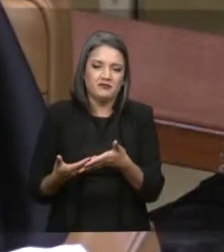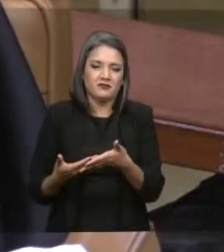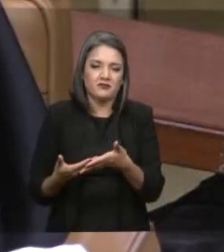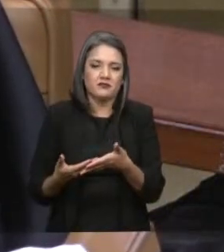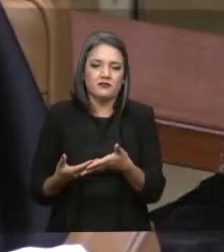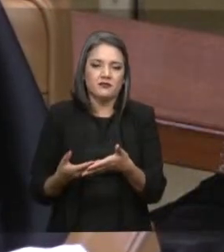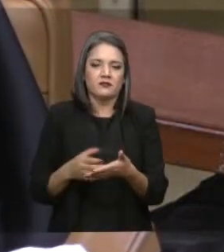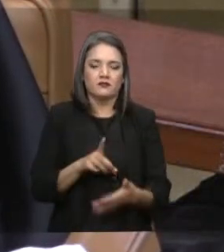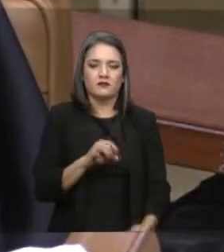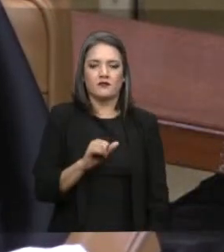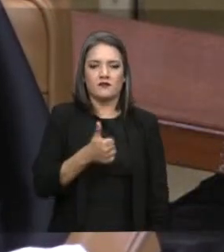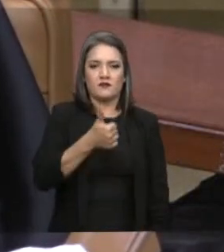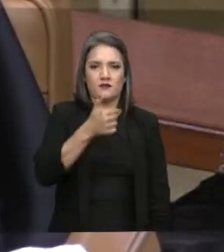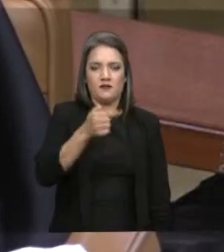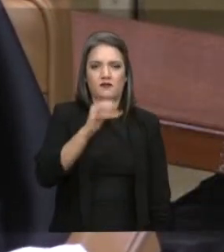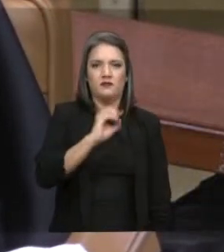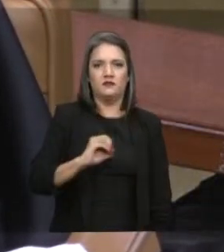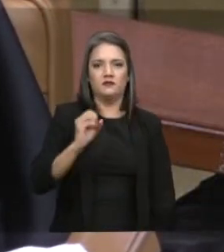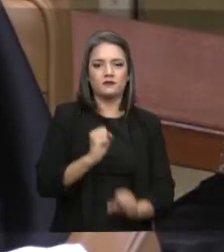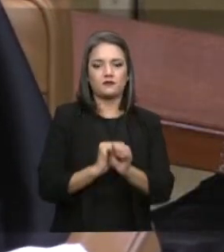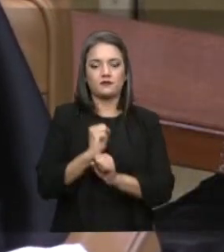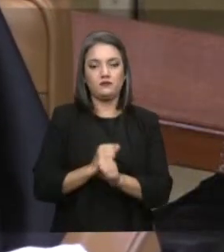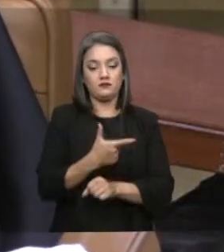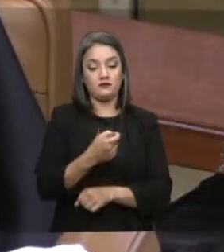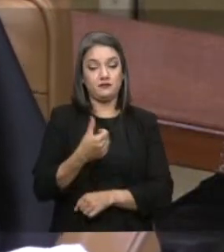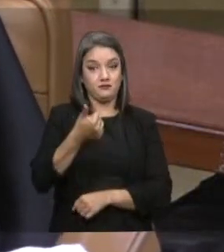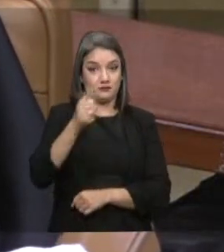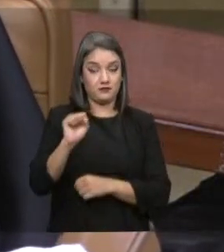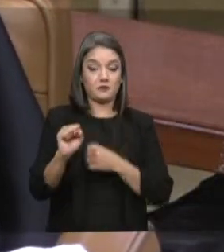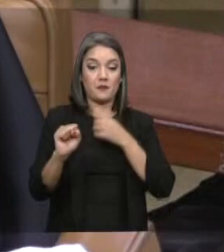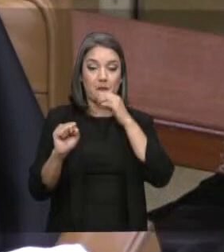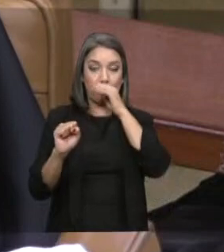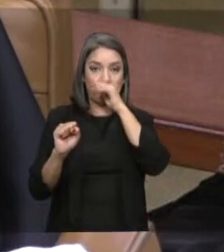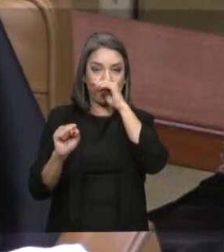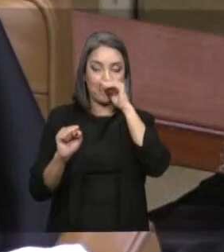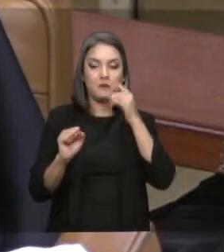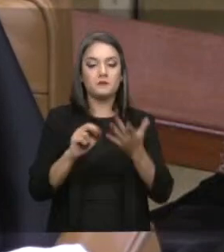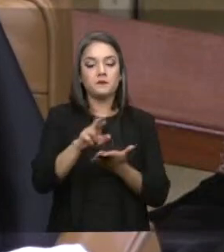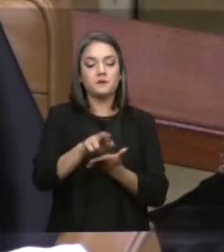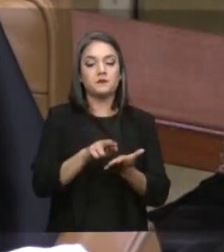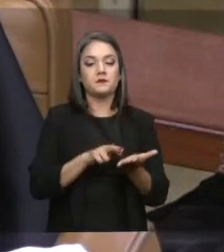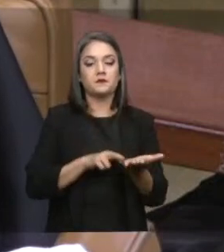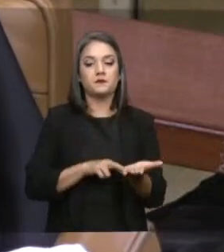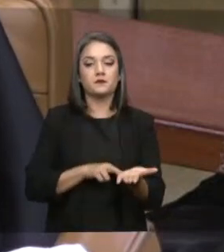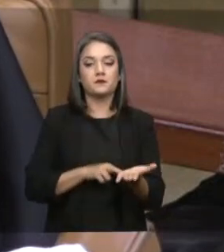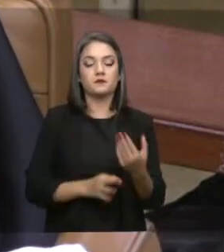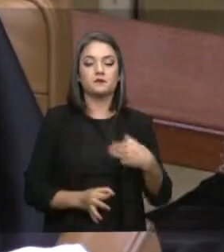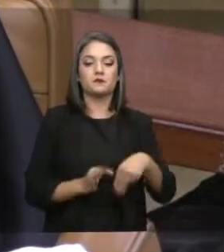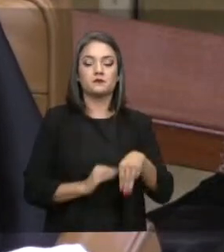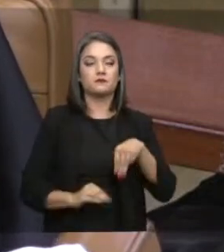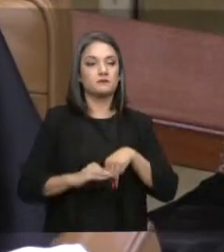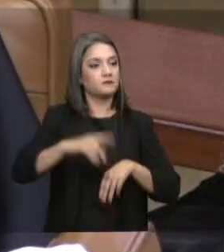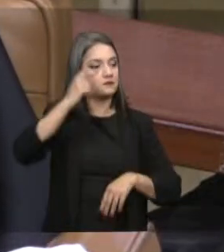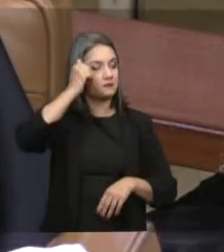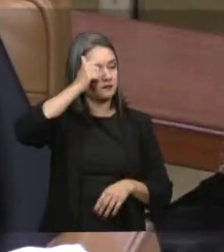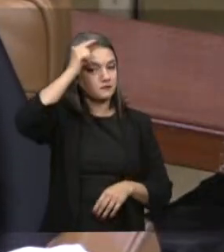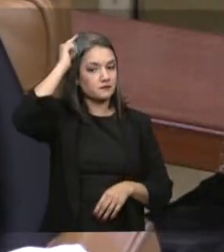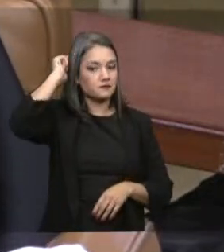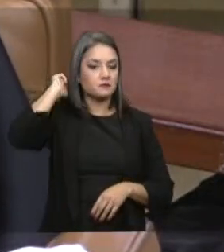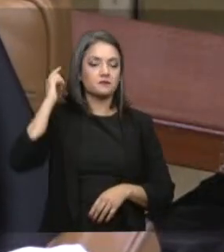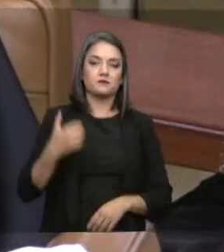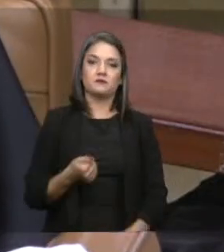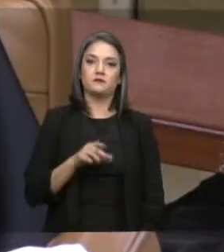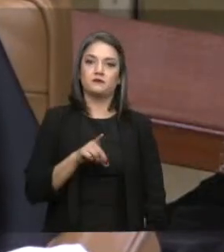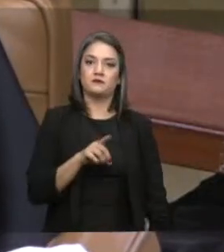em 17 de outubro de 2018 da relatoria de sua excelência nisso Alexandre Moraes